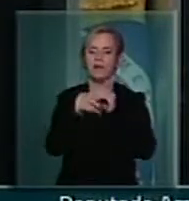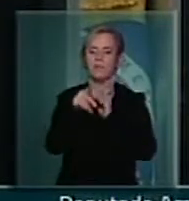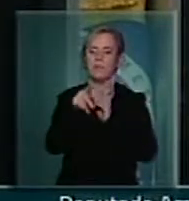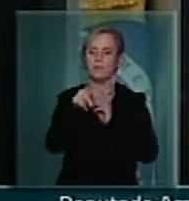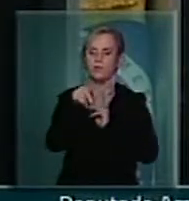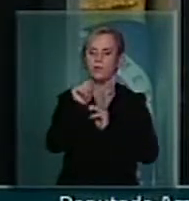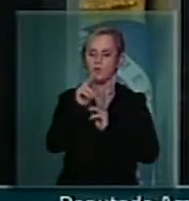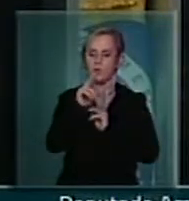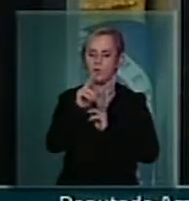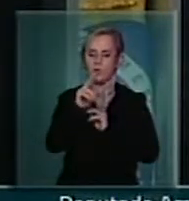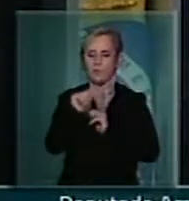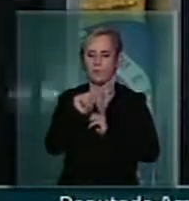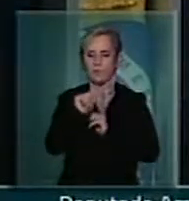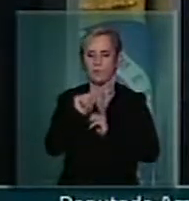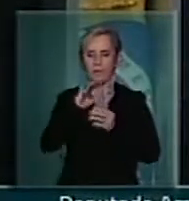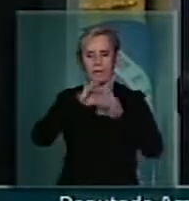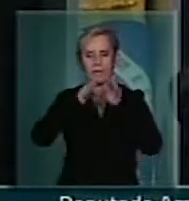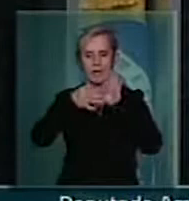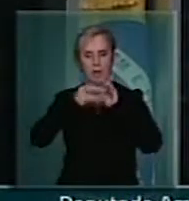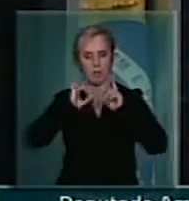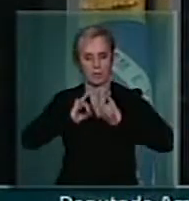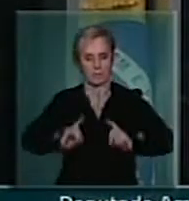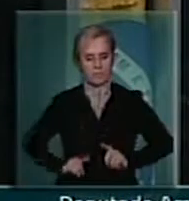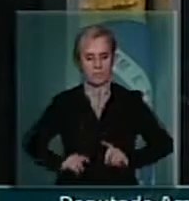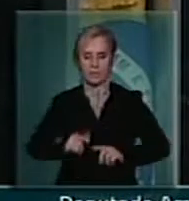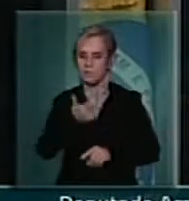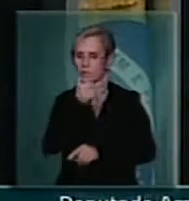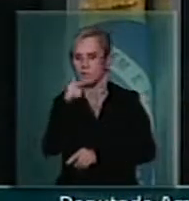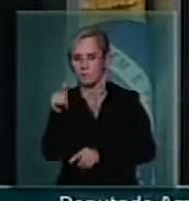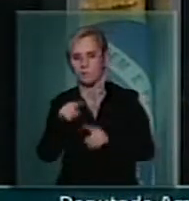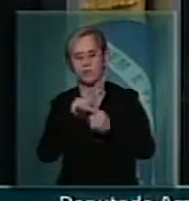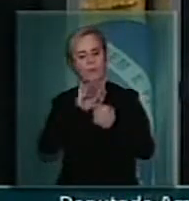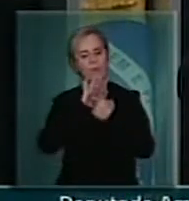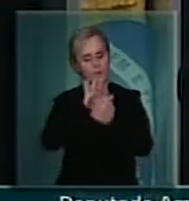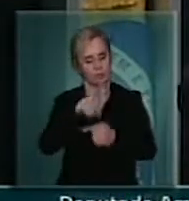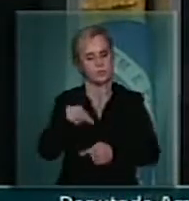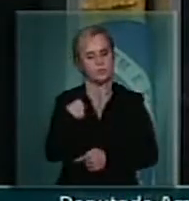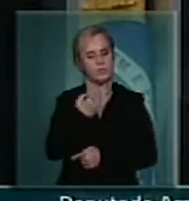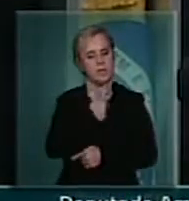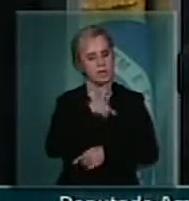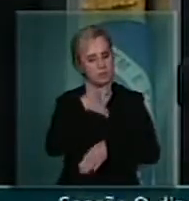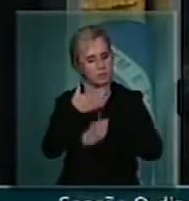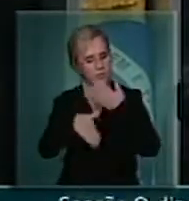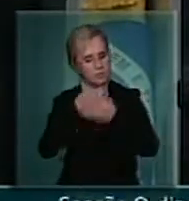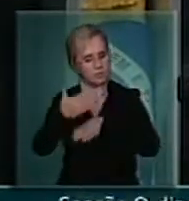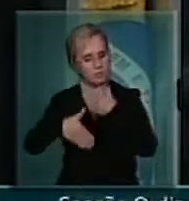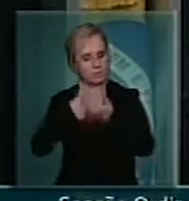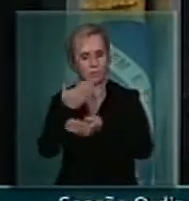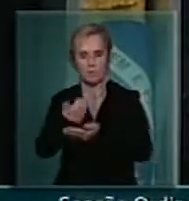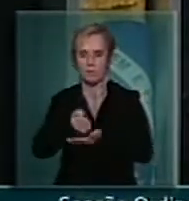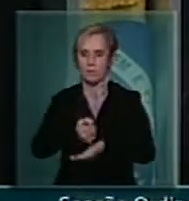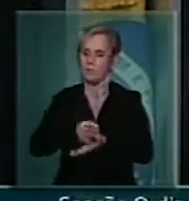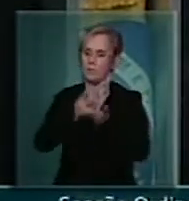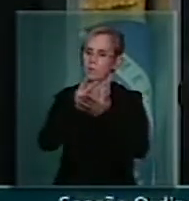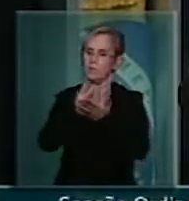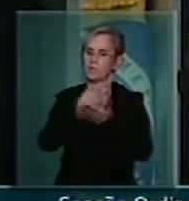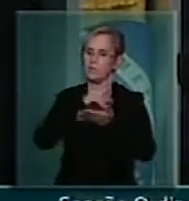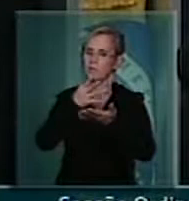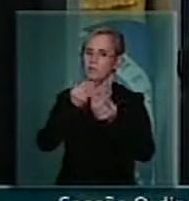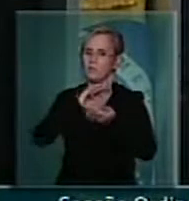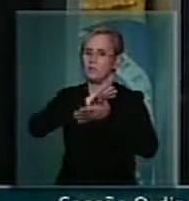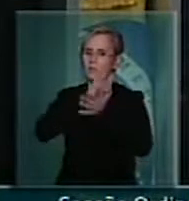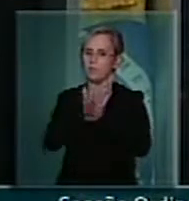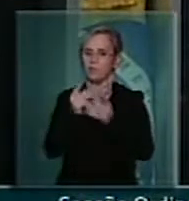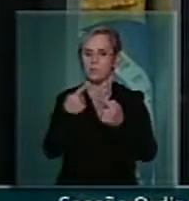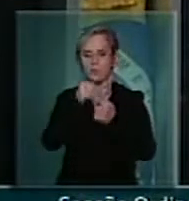seremos sede, para mostrar aí que nós ainda estamos numa fase de discriminar, que o Brasil não